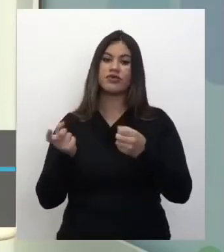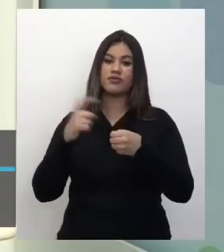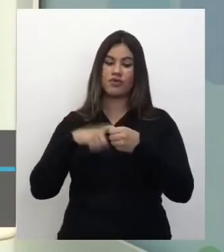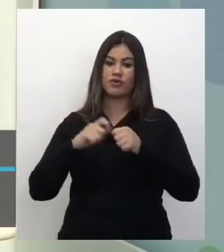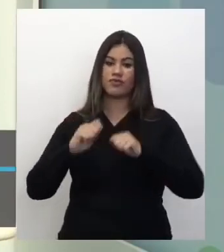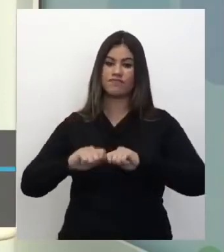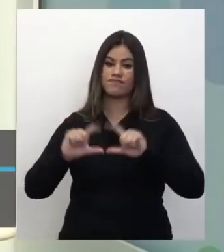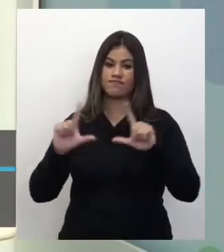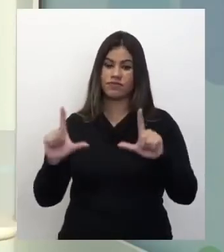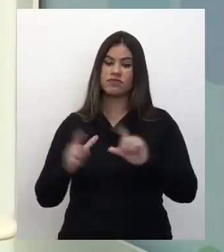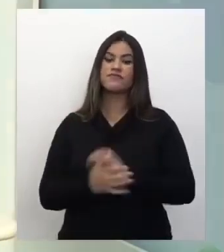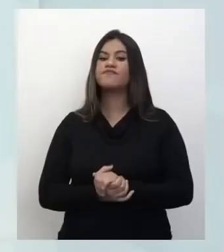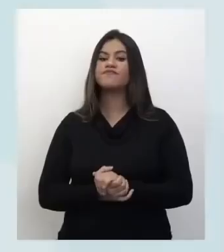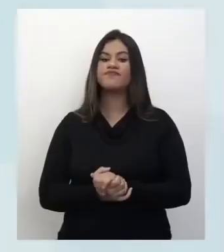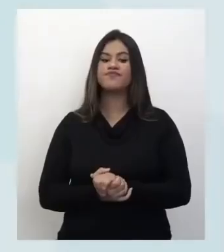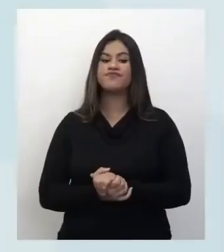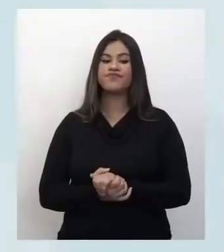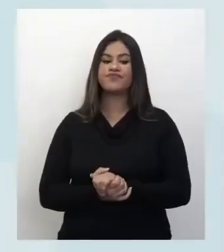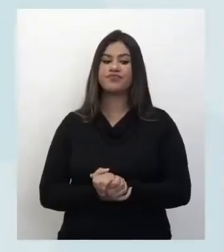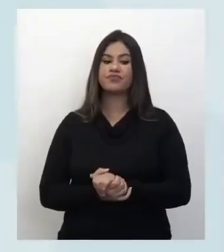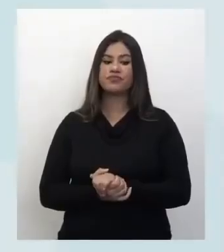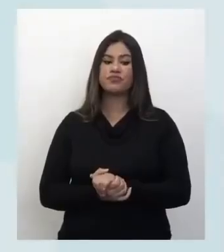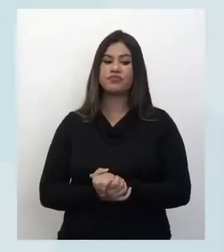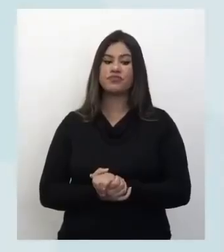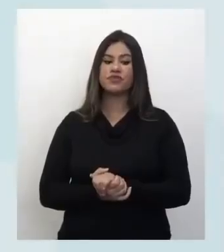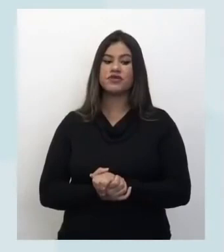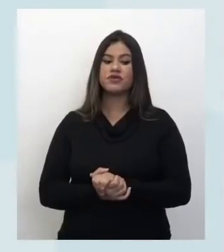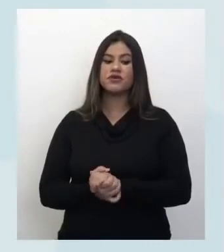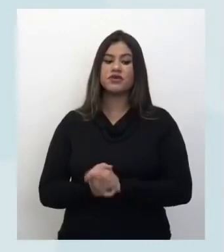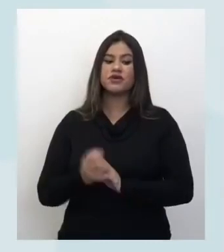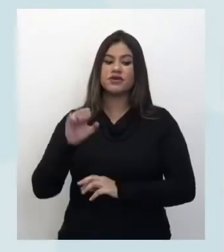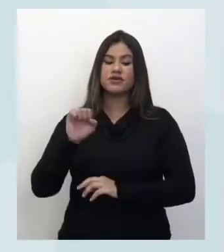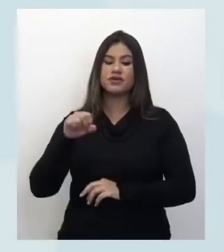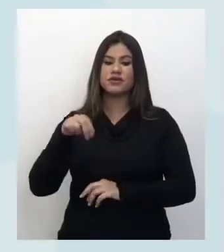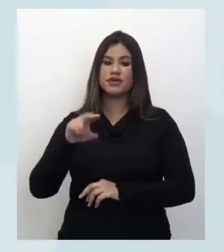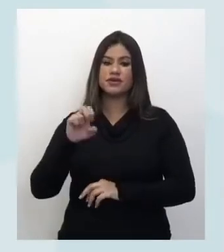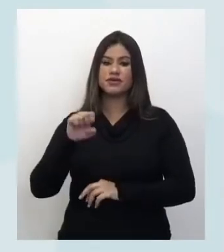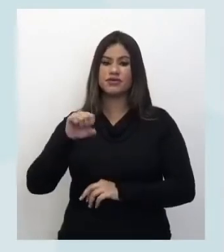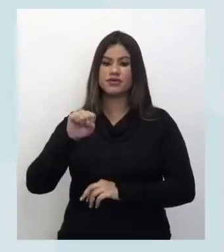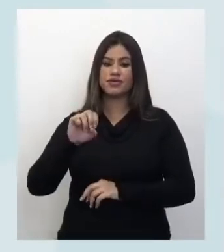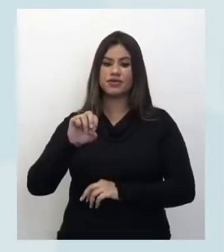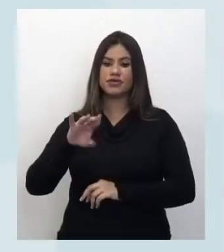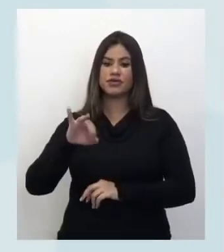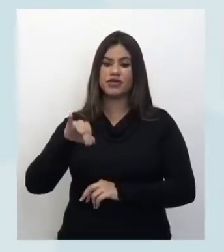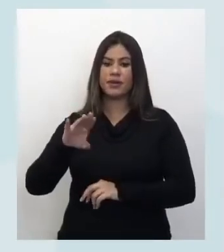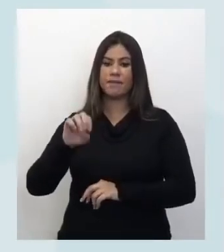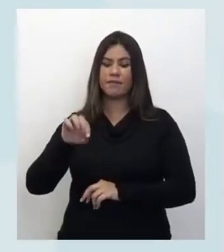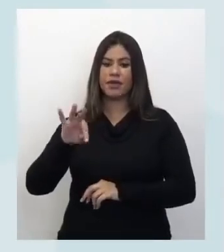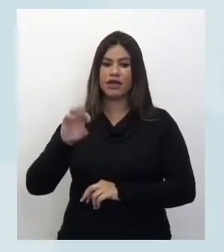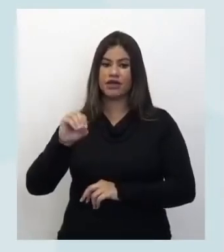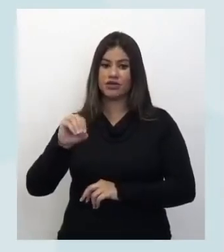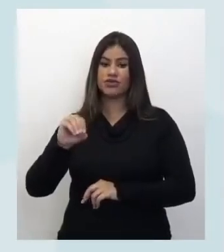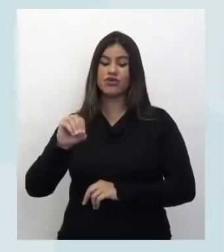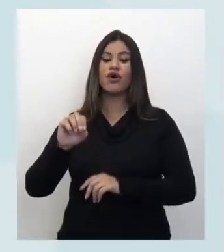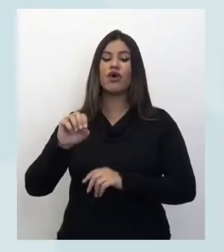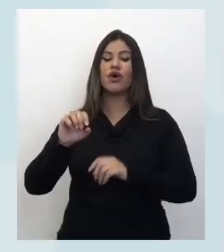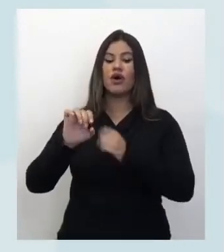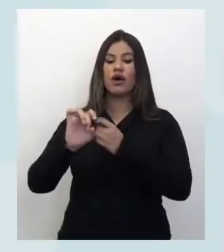Então, vamos lá. Por que o sensoriamento remoto é uma importante ferramenta para o